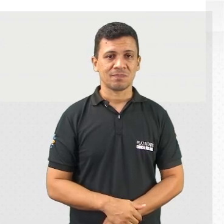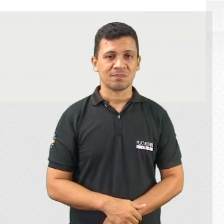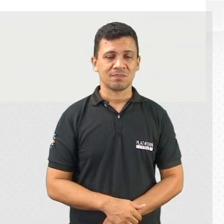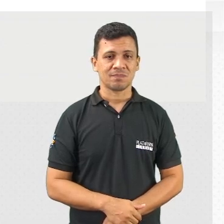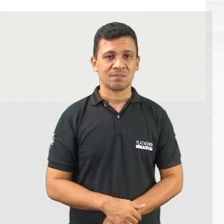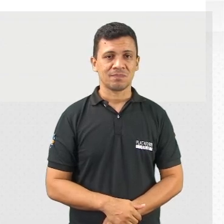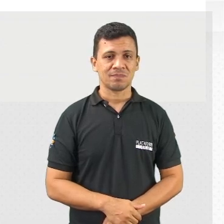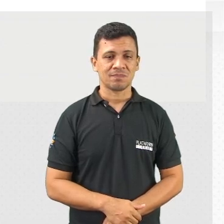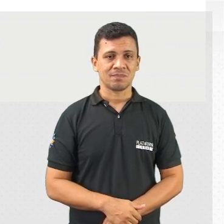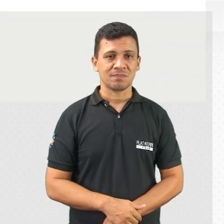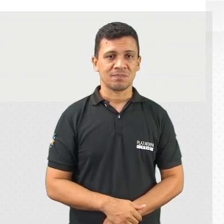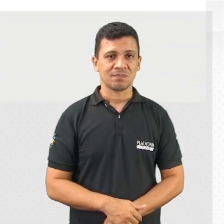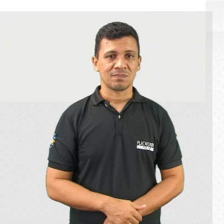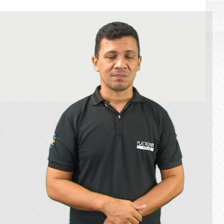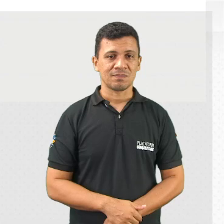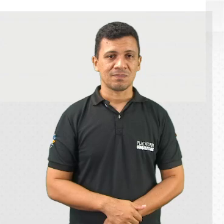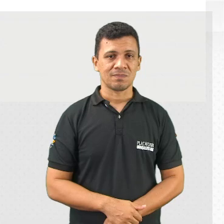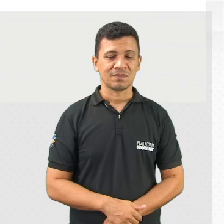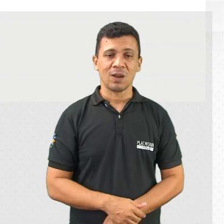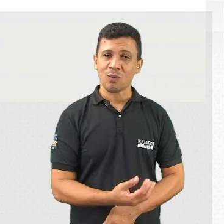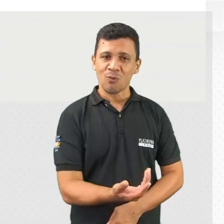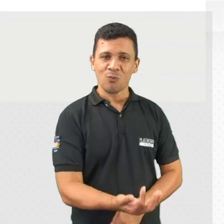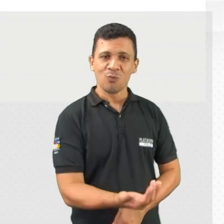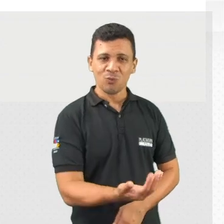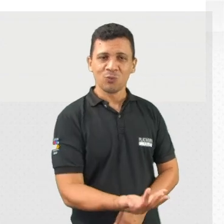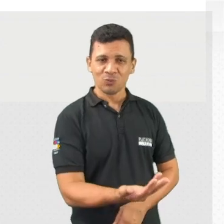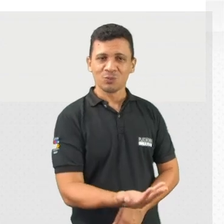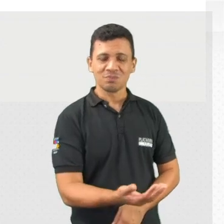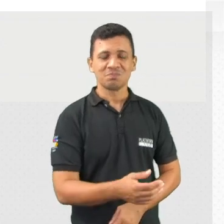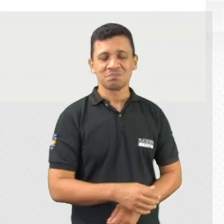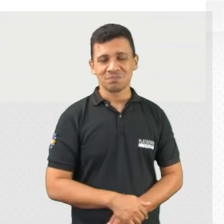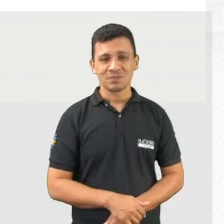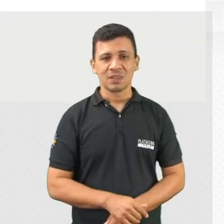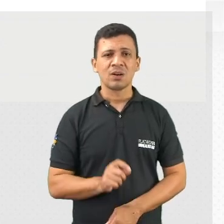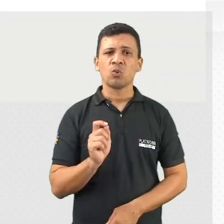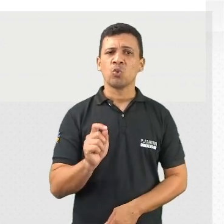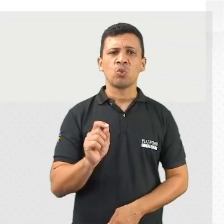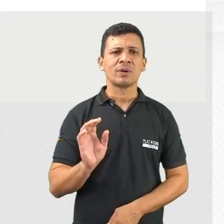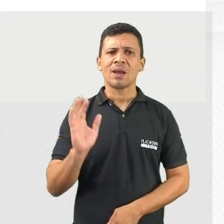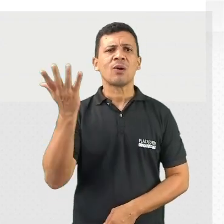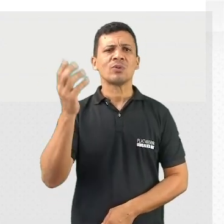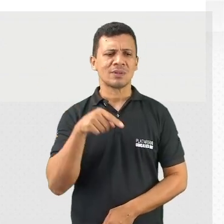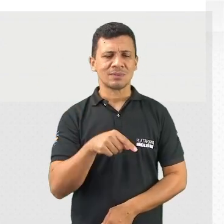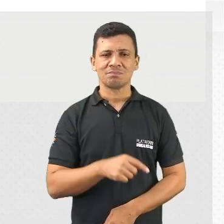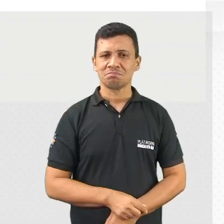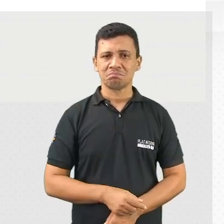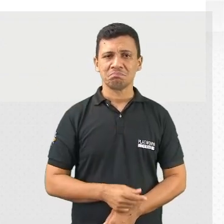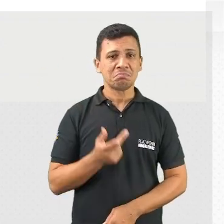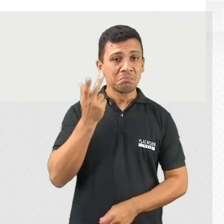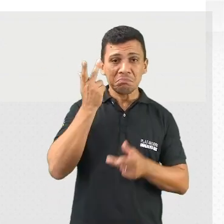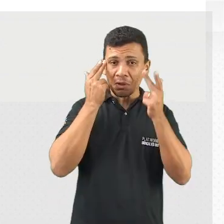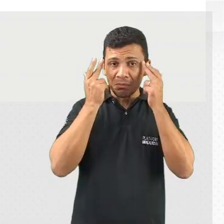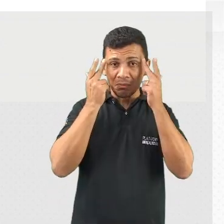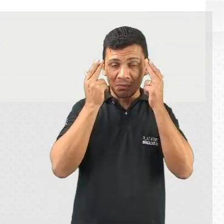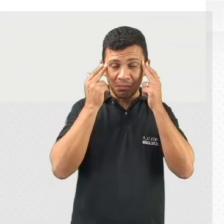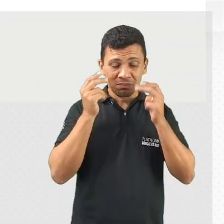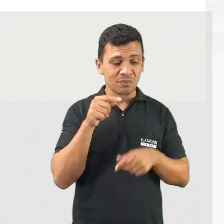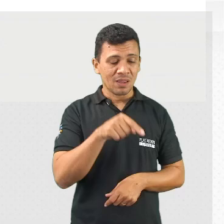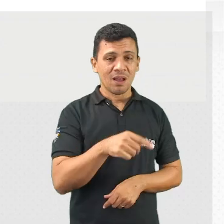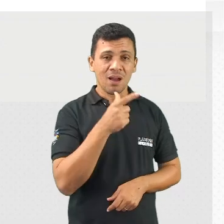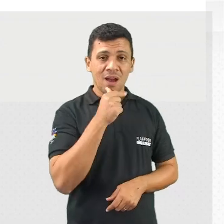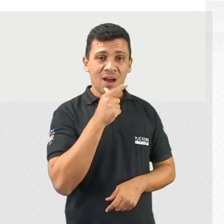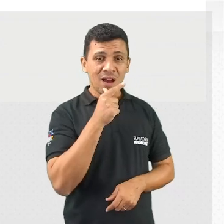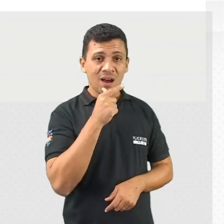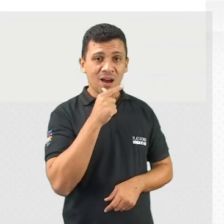Pronto, olha aí, ó. Vendo fogo bonito, tá? O que que acontece, gente? De maneira natural, quando essa água